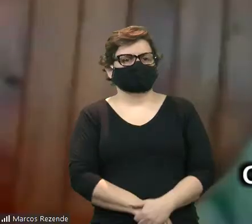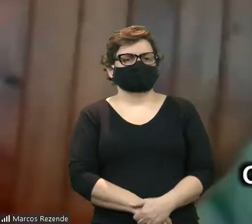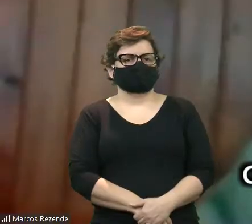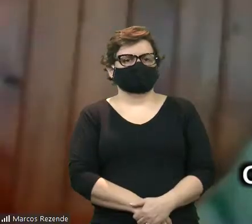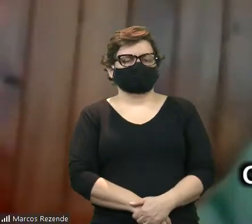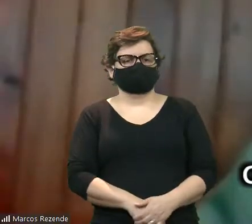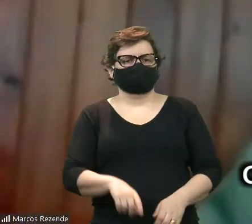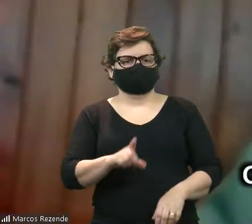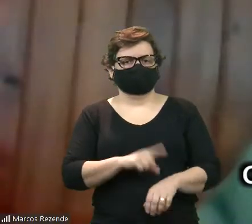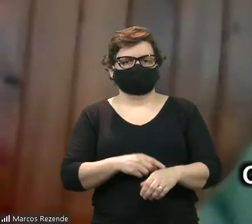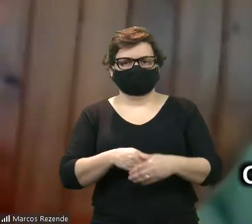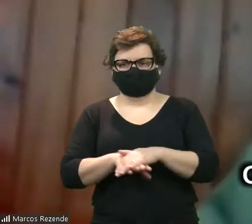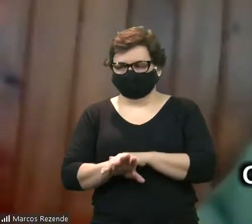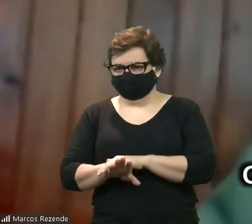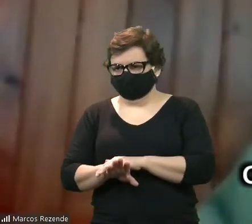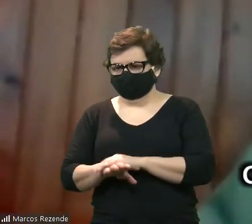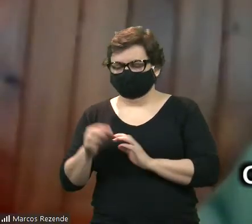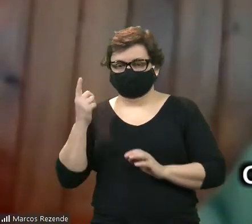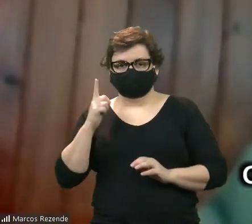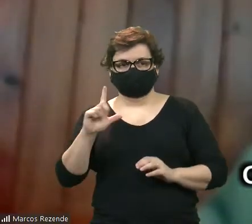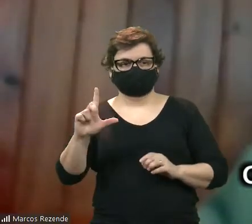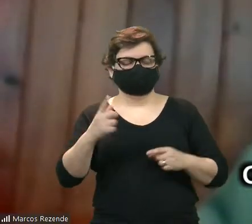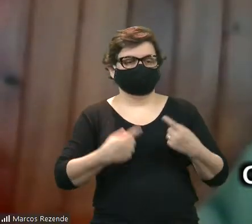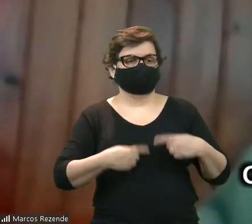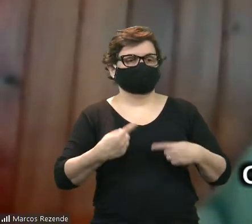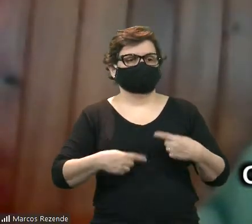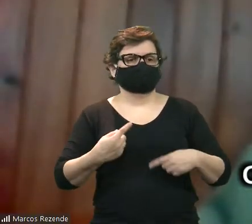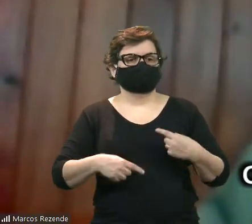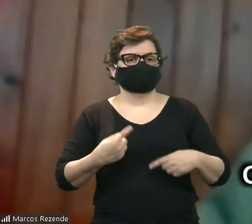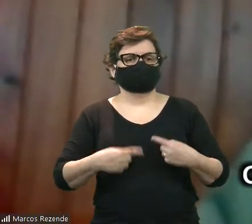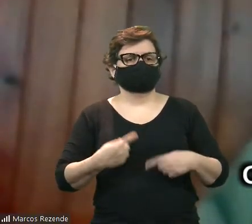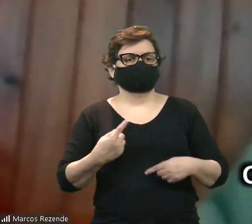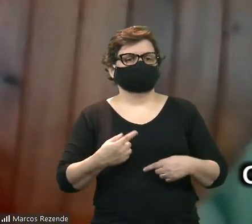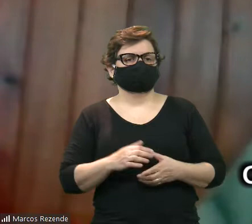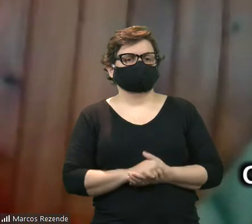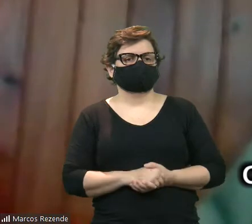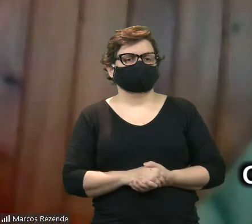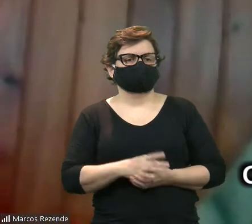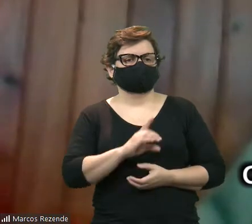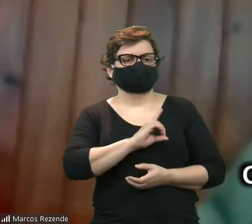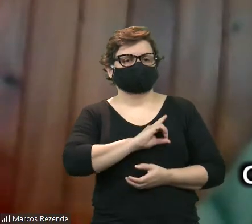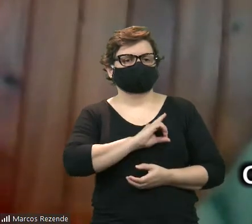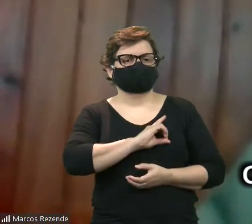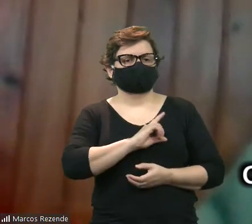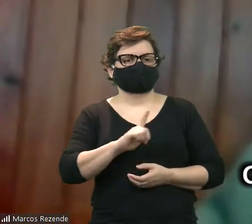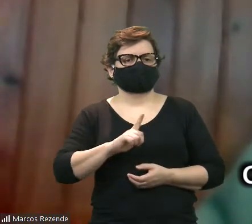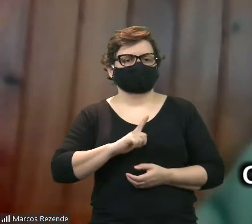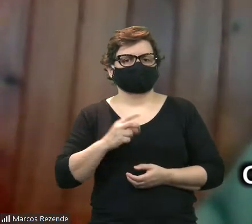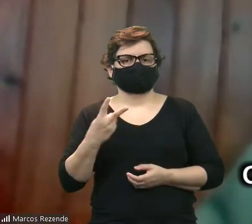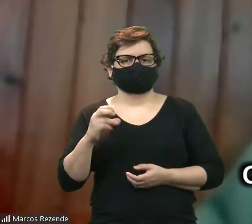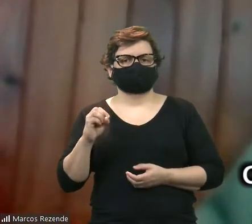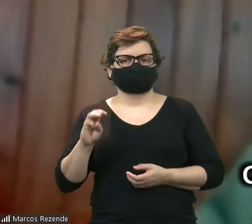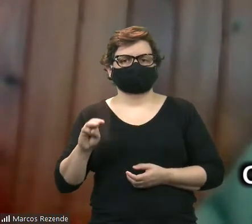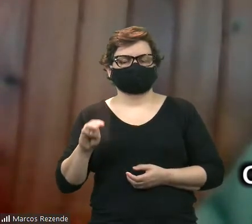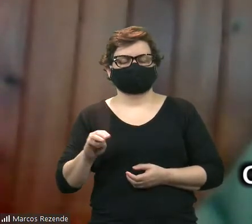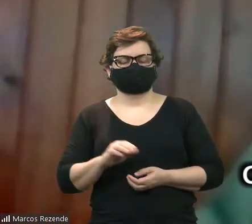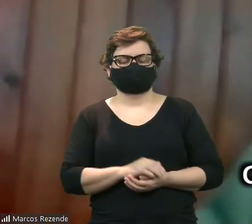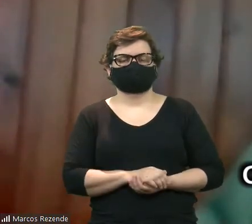Vossa Excelência será preservado na continuidade da discussão do projeto. Vereador delegado Wilson Damasceno dispõe de 20